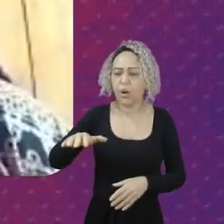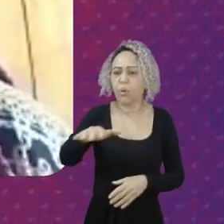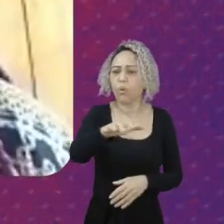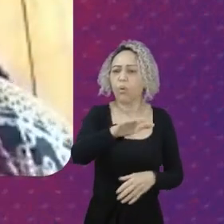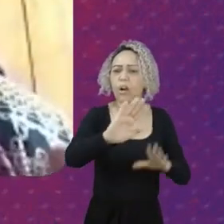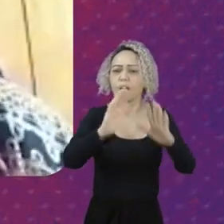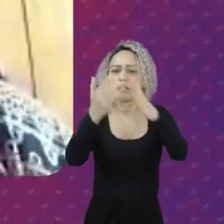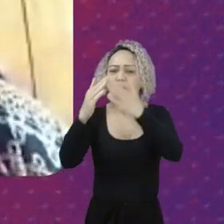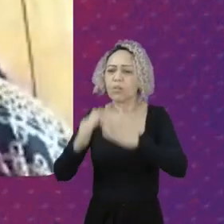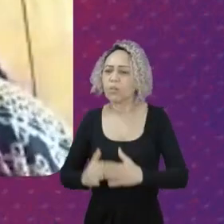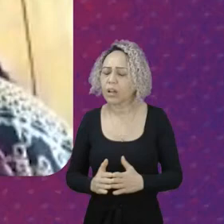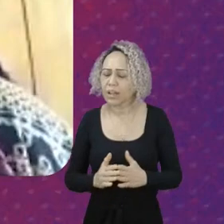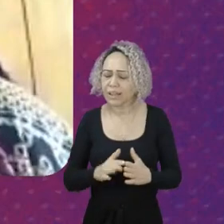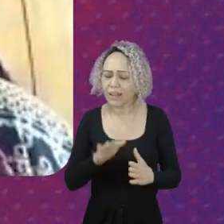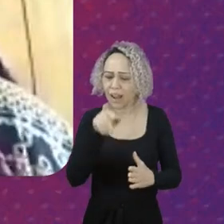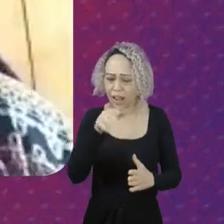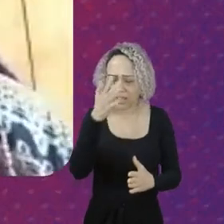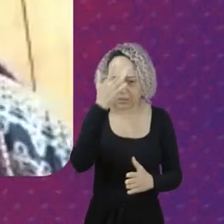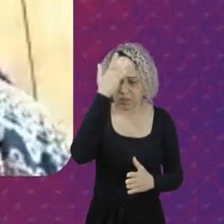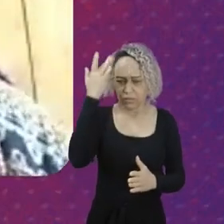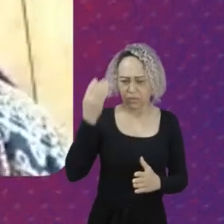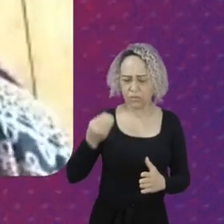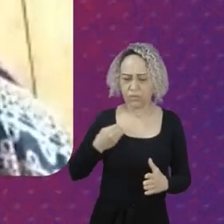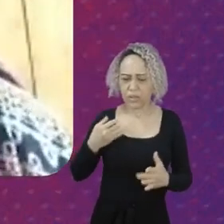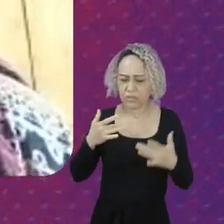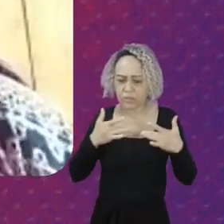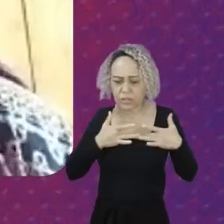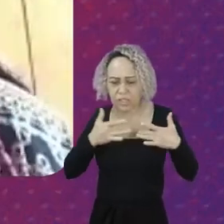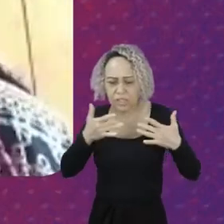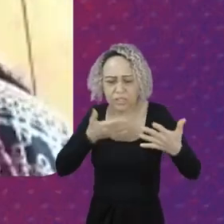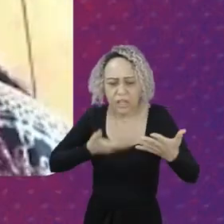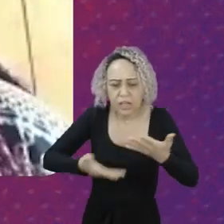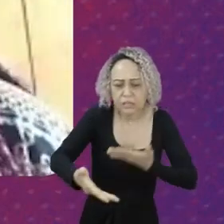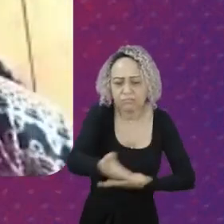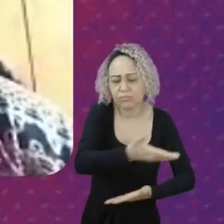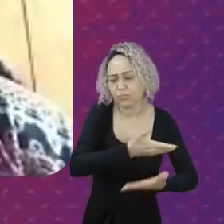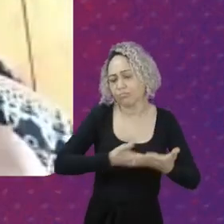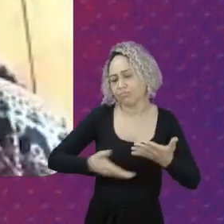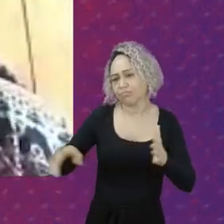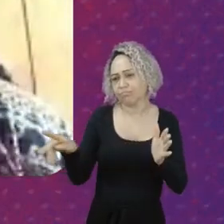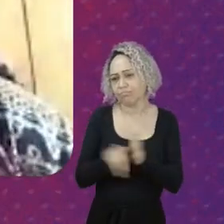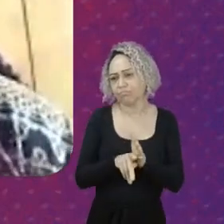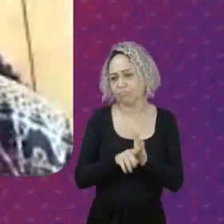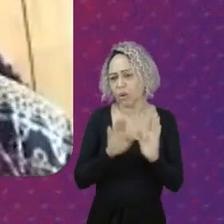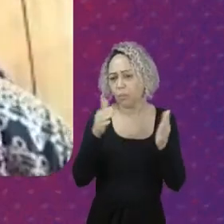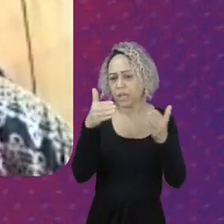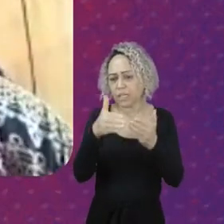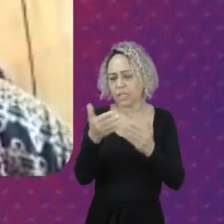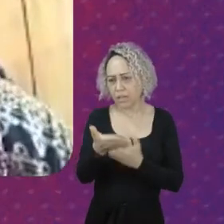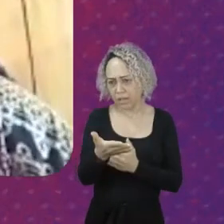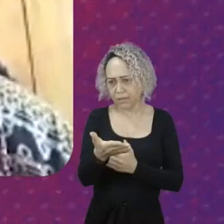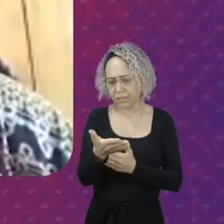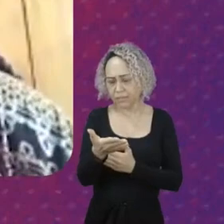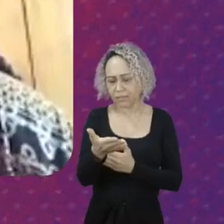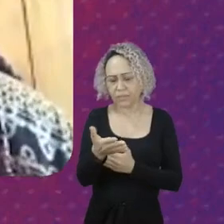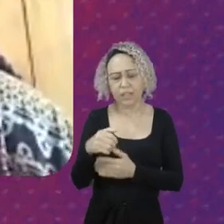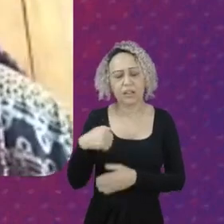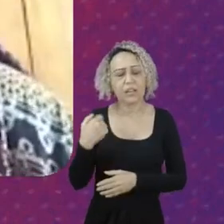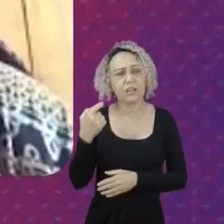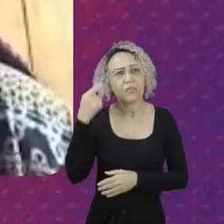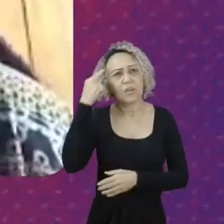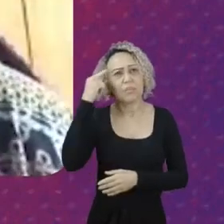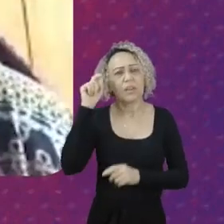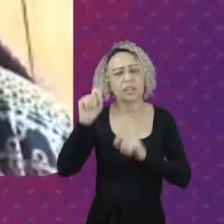uma solidariedade muito própria. E um dos pontos, né, que eu trago, para além de pensar